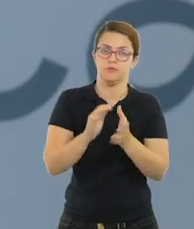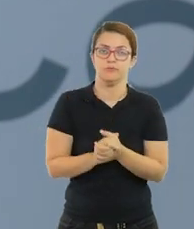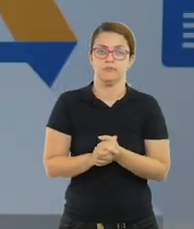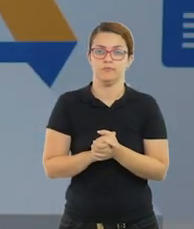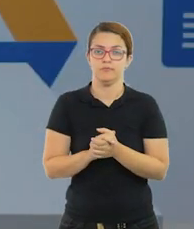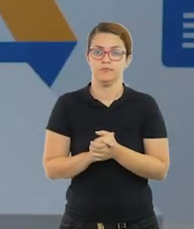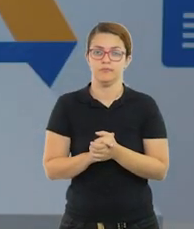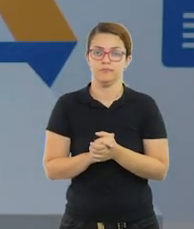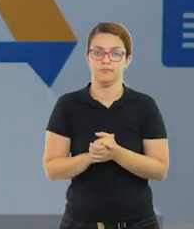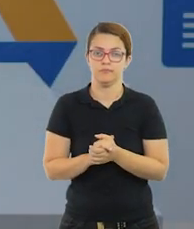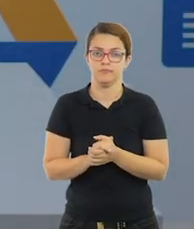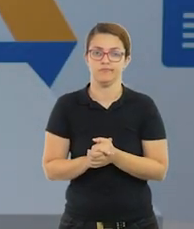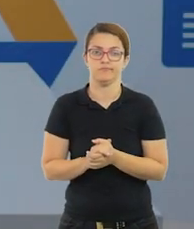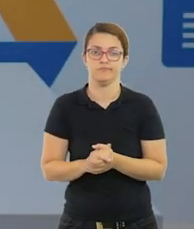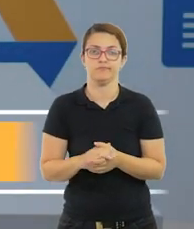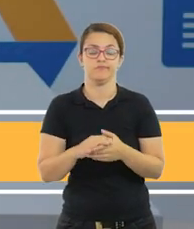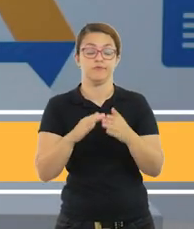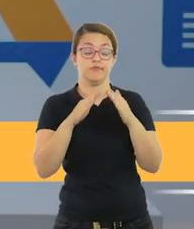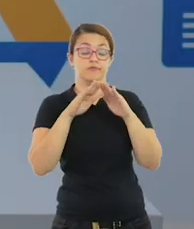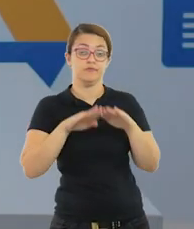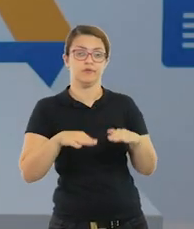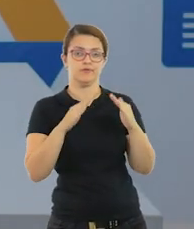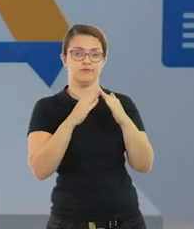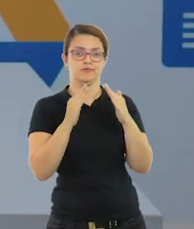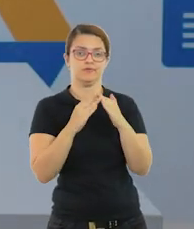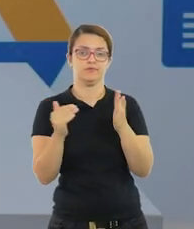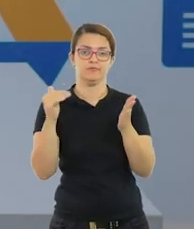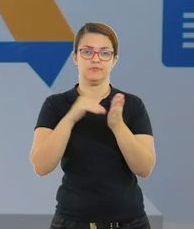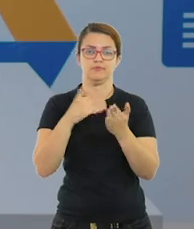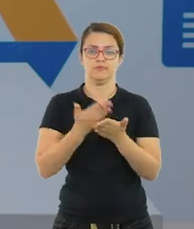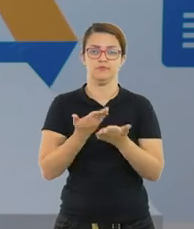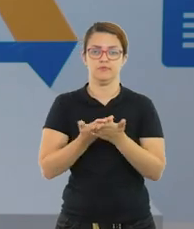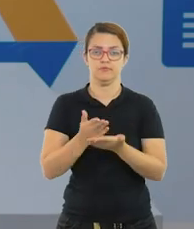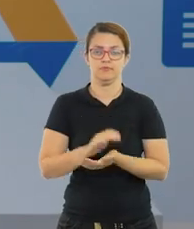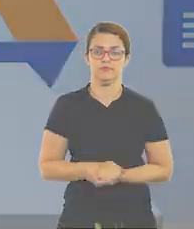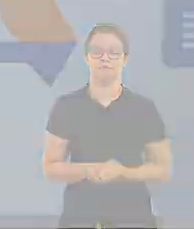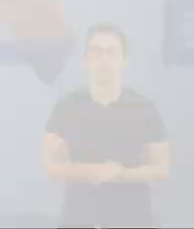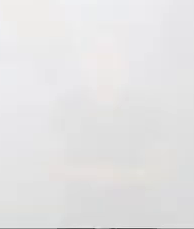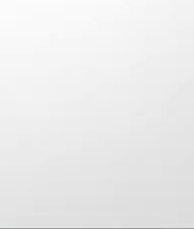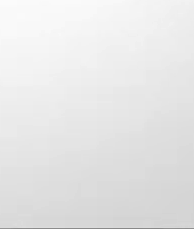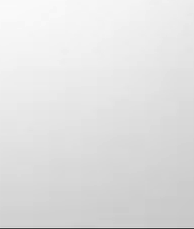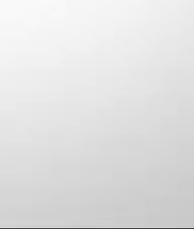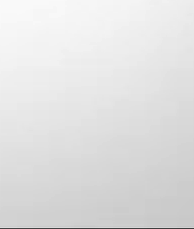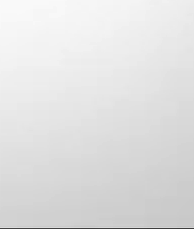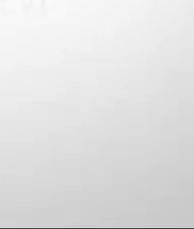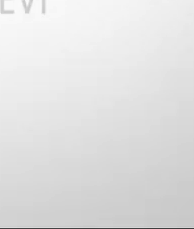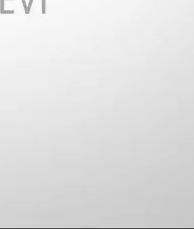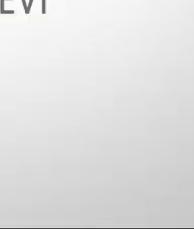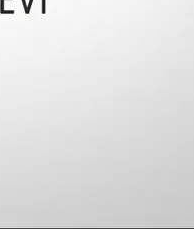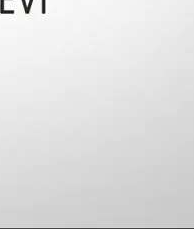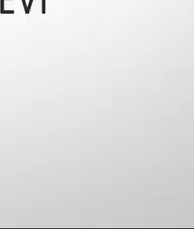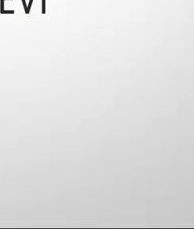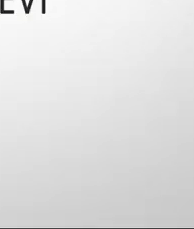casa, mas de preferência, stay home. Fique em casa. See you next class.